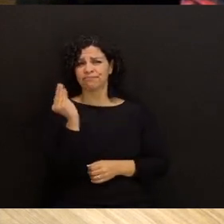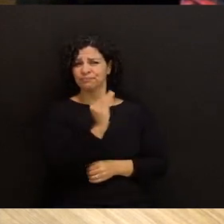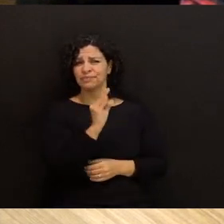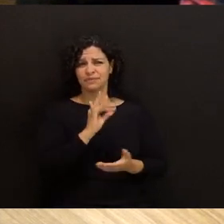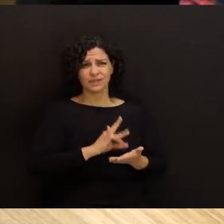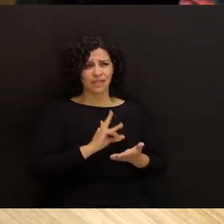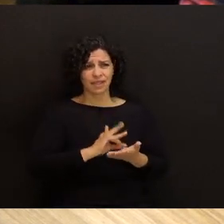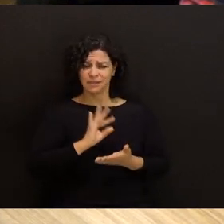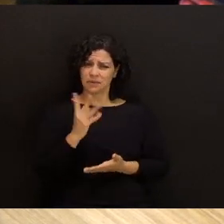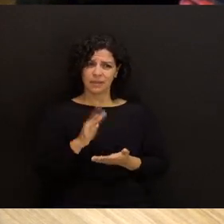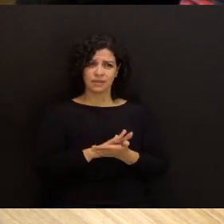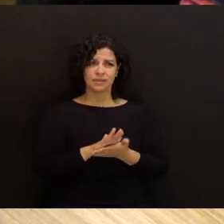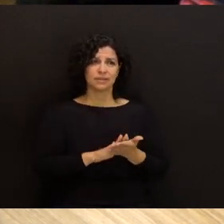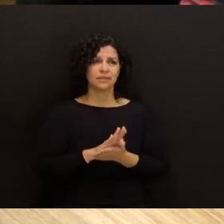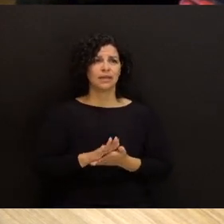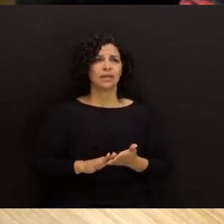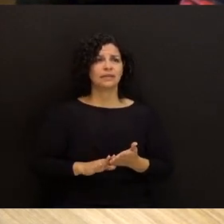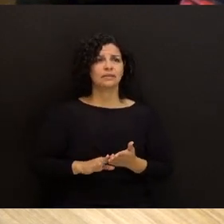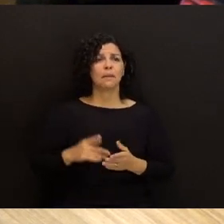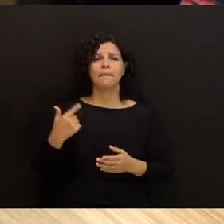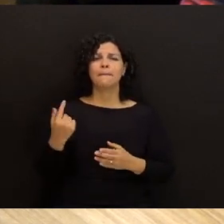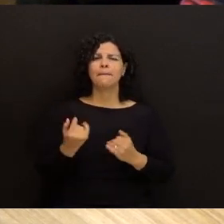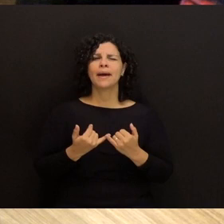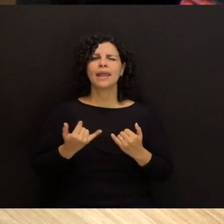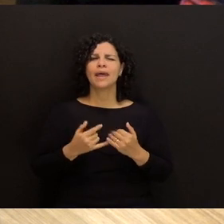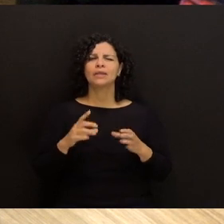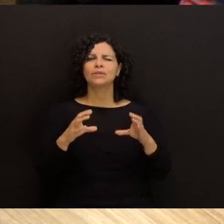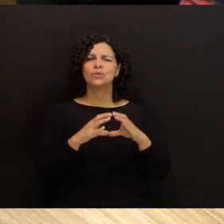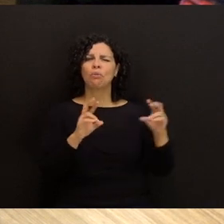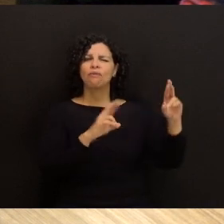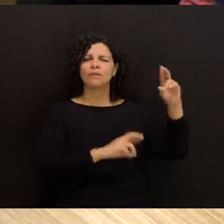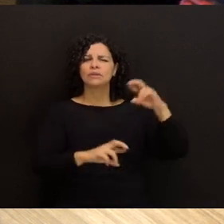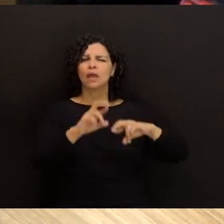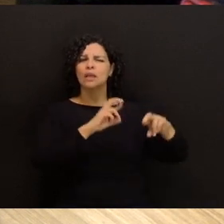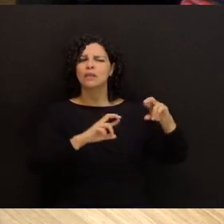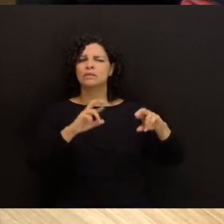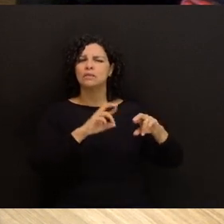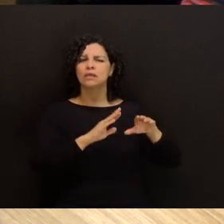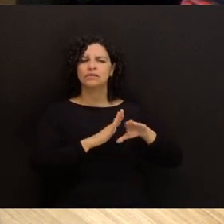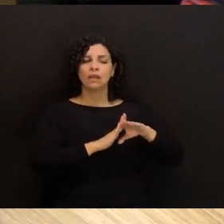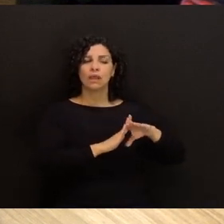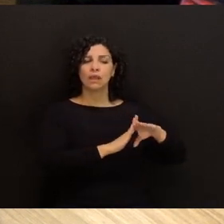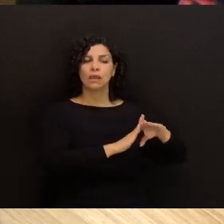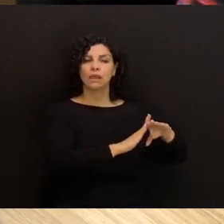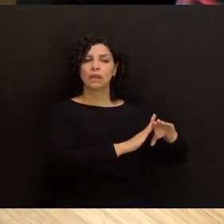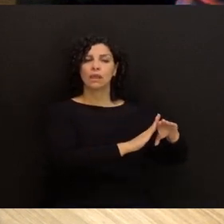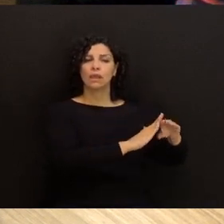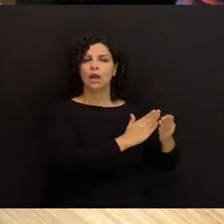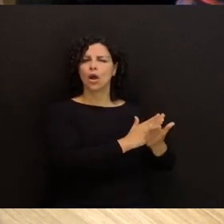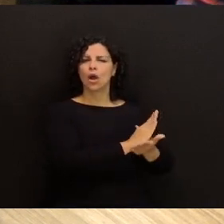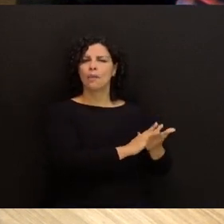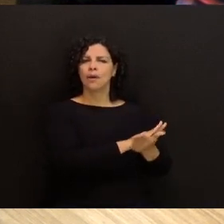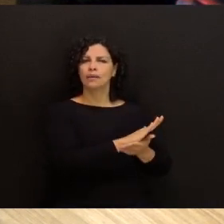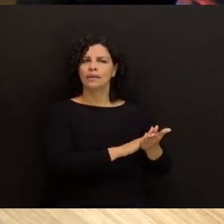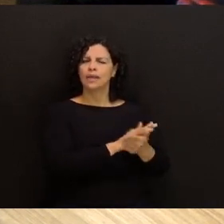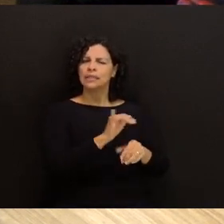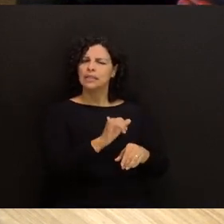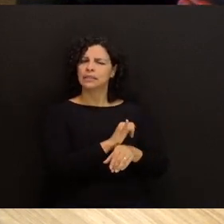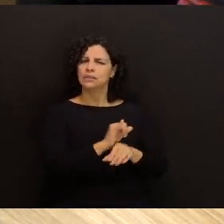Isso é fato eles estão isolando quem está fiscalizando para não incomodar é uma estratégia Clara